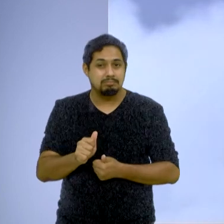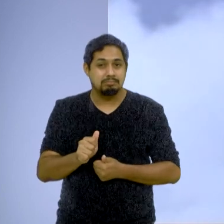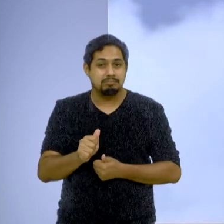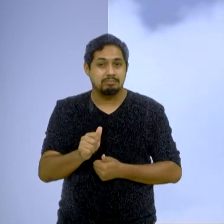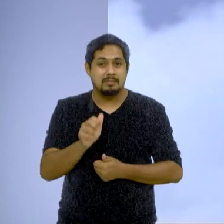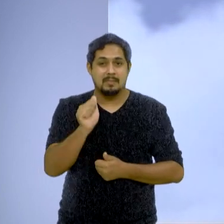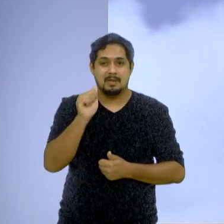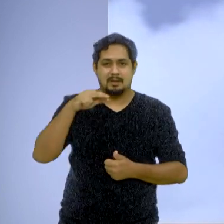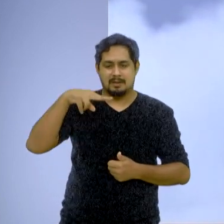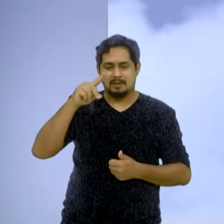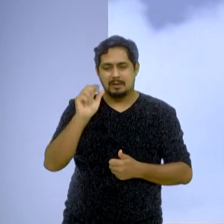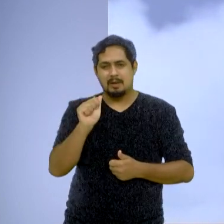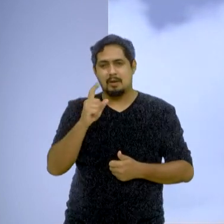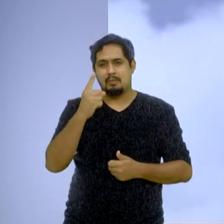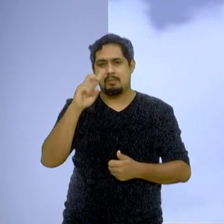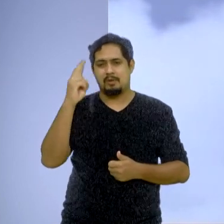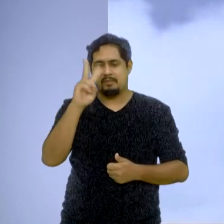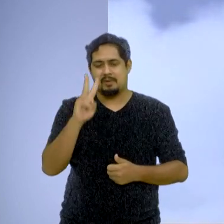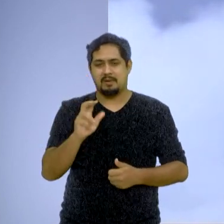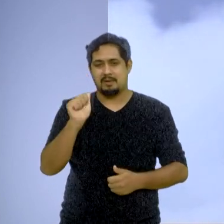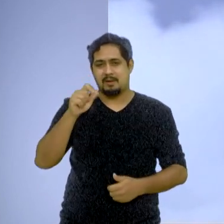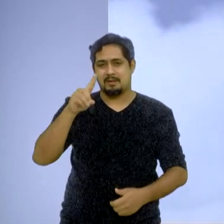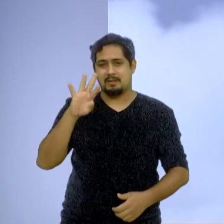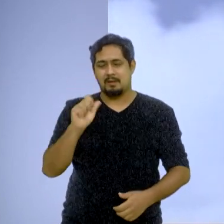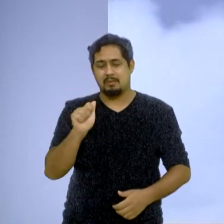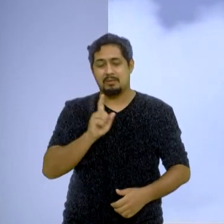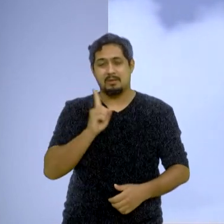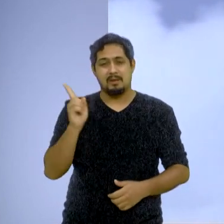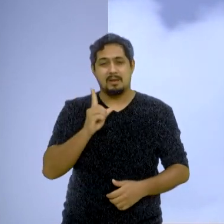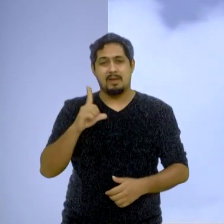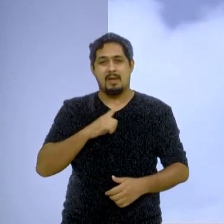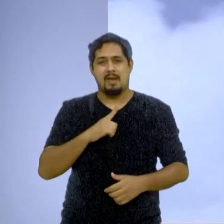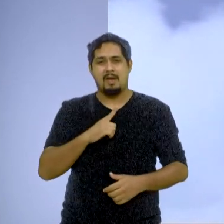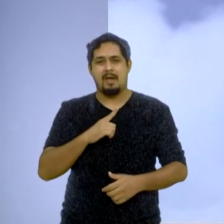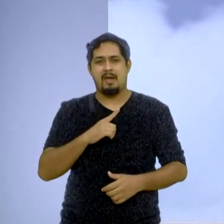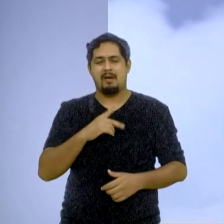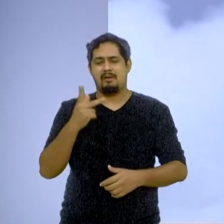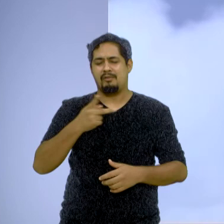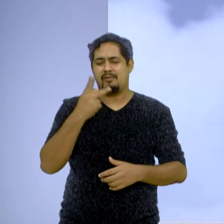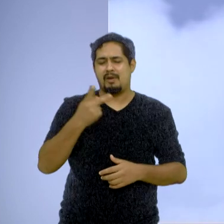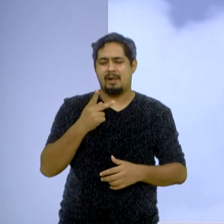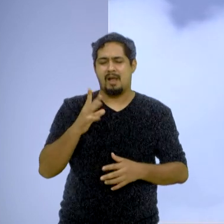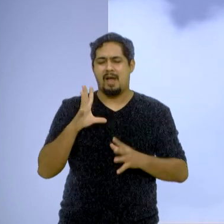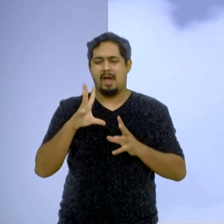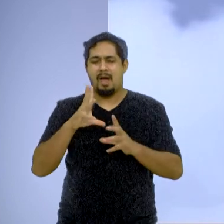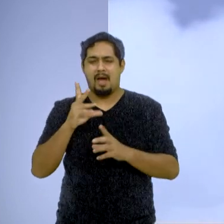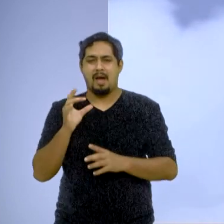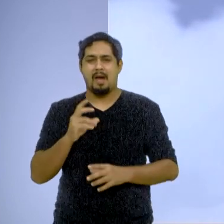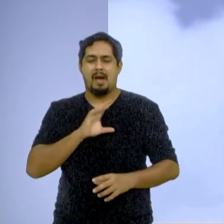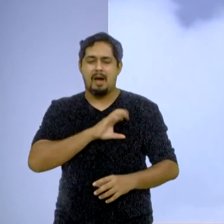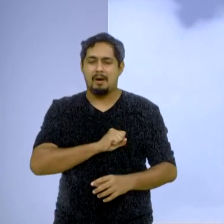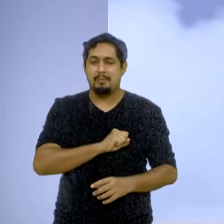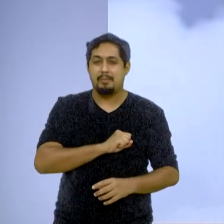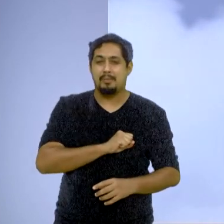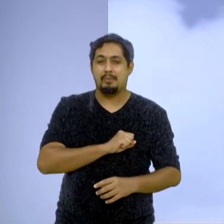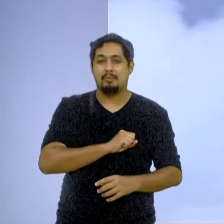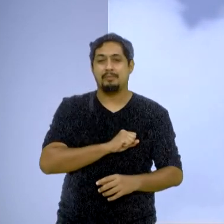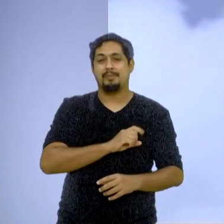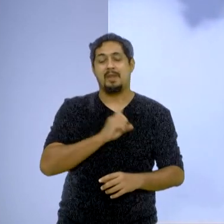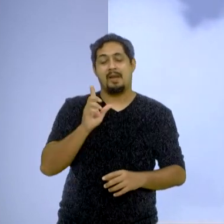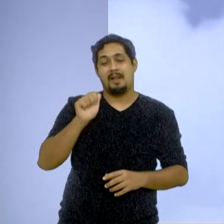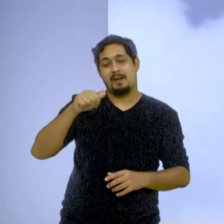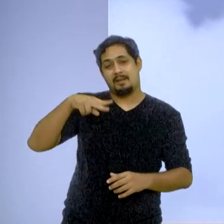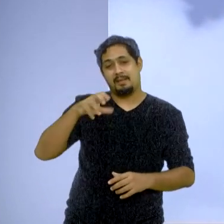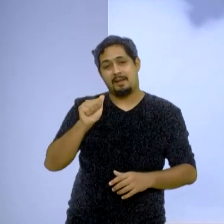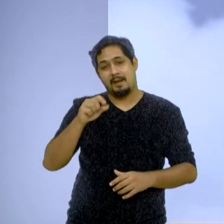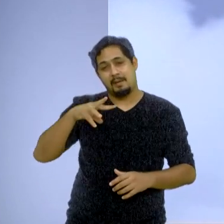de Gonçalves Dias, é a transcrição da dor de um amor desiludido que imortalizou o poeta maranhense. Ana Amélia, o